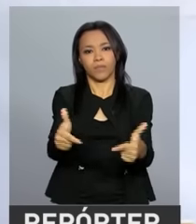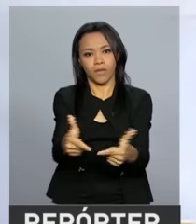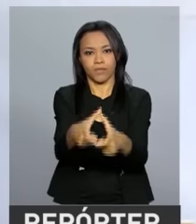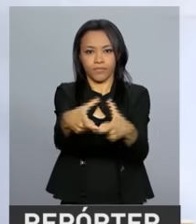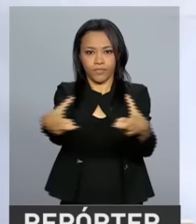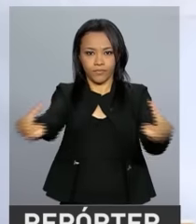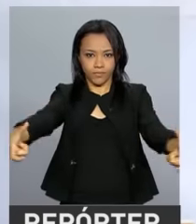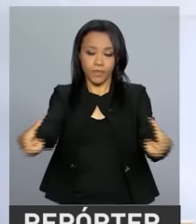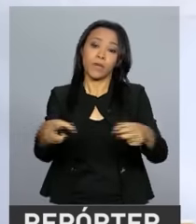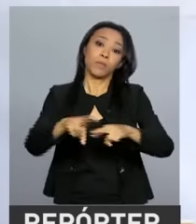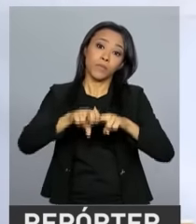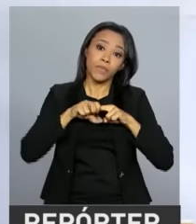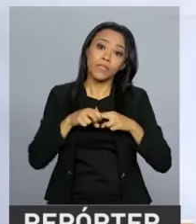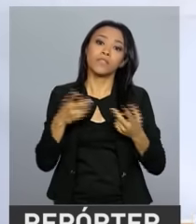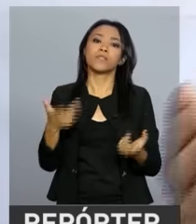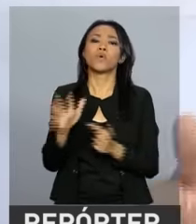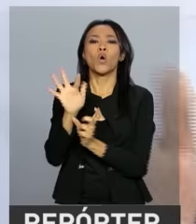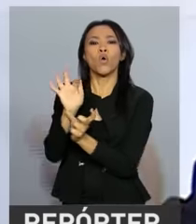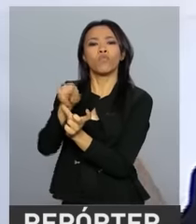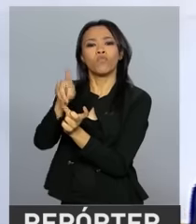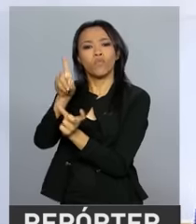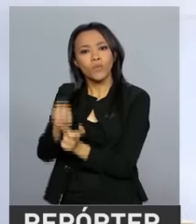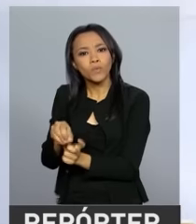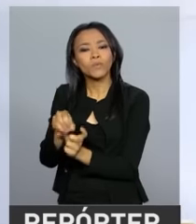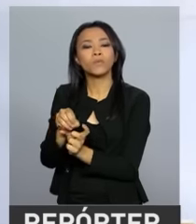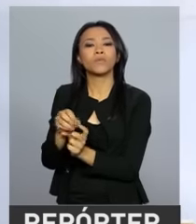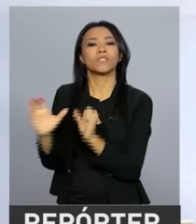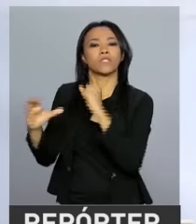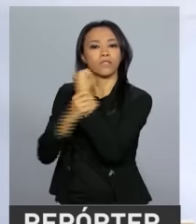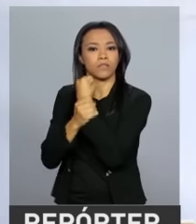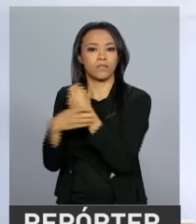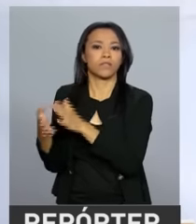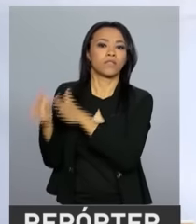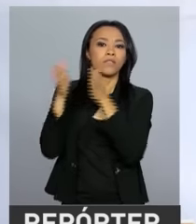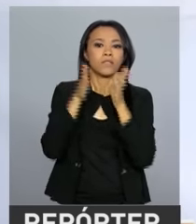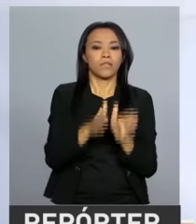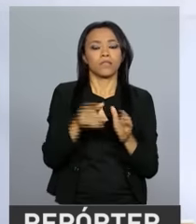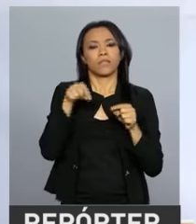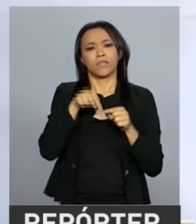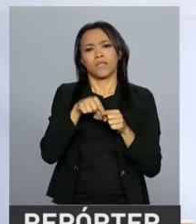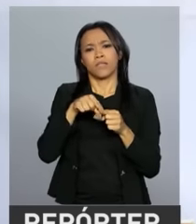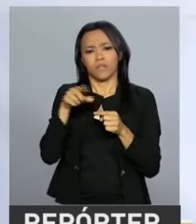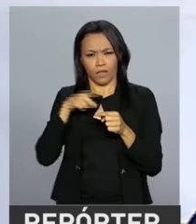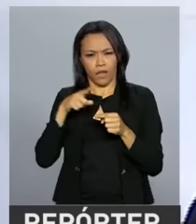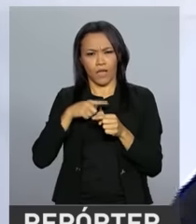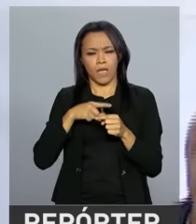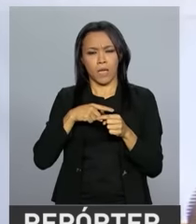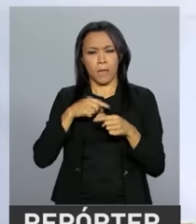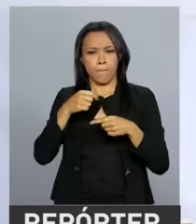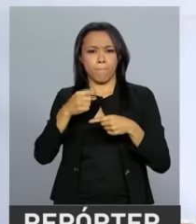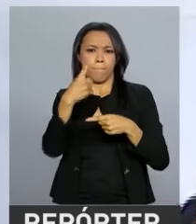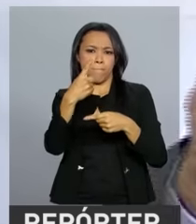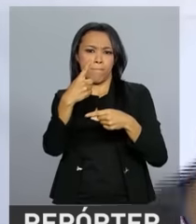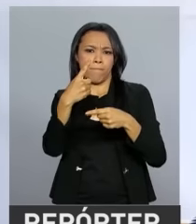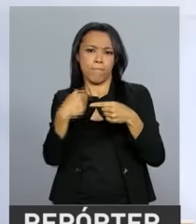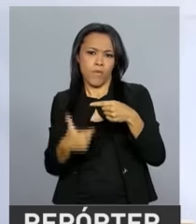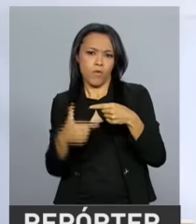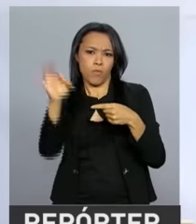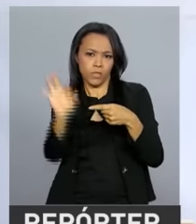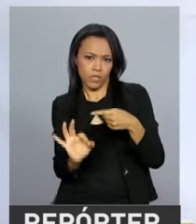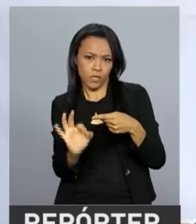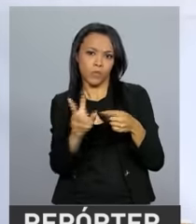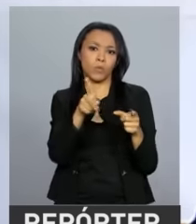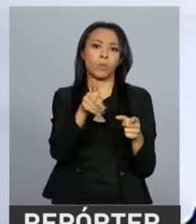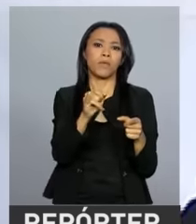de liberar o Fundo de Garantia às Contas Inativas, que projeta coisa de 0,5% do PIB também para a ponta do